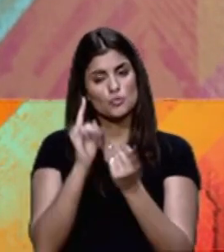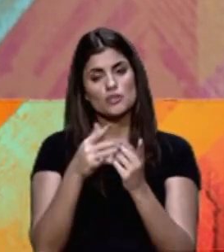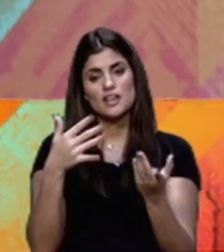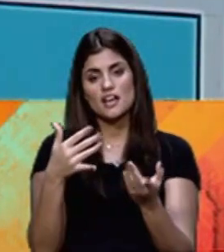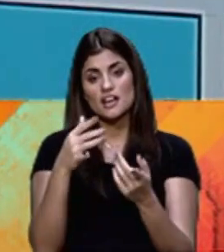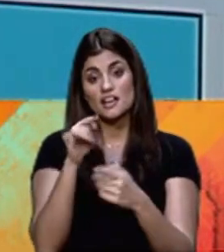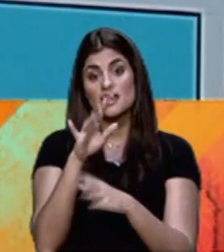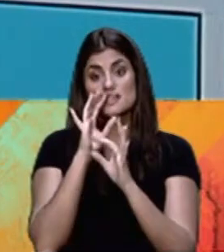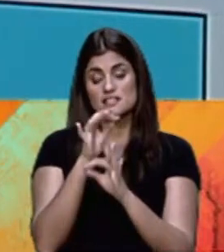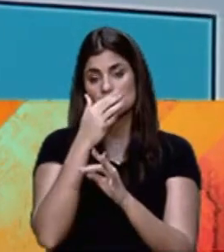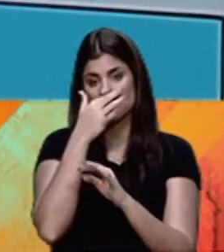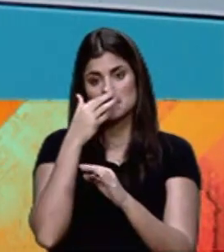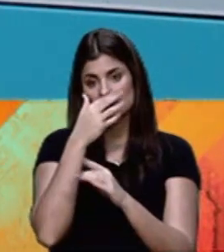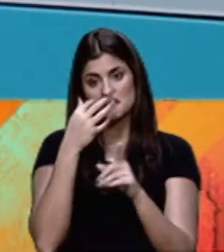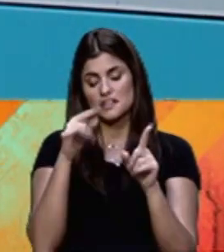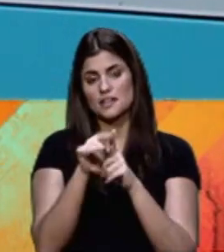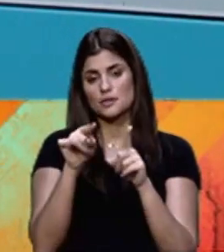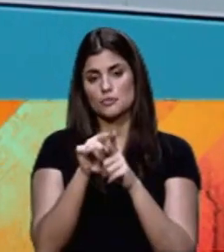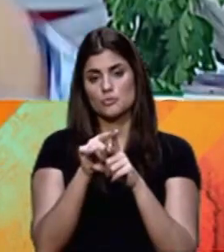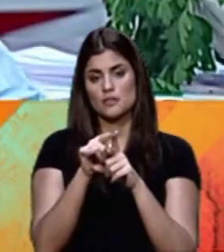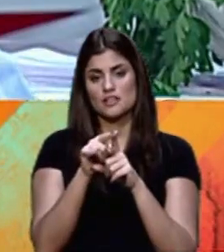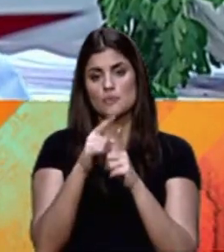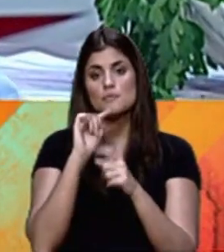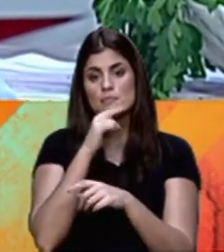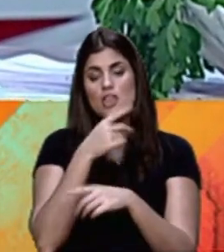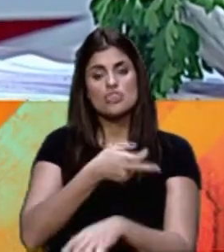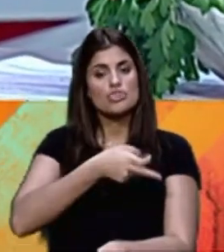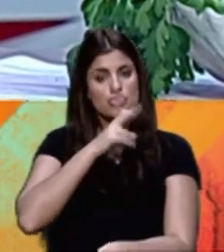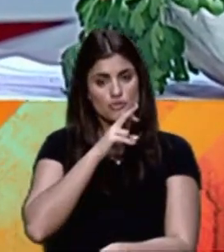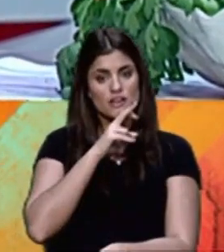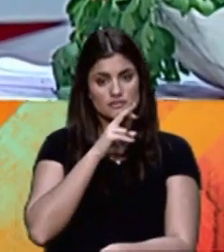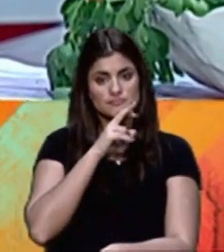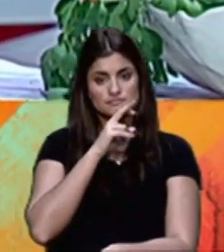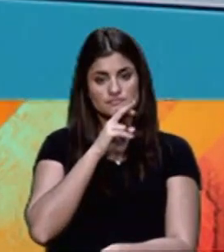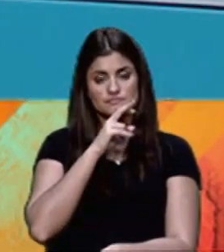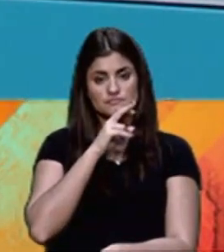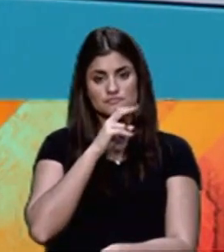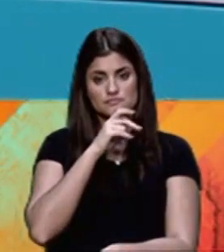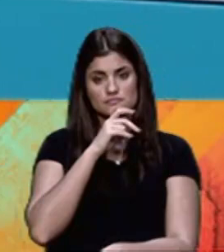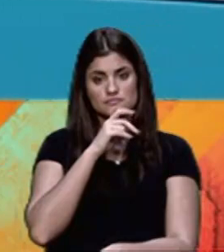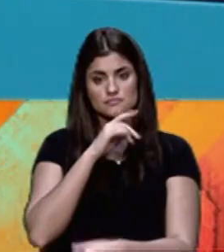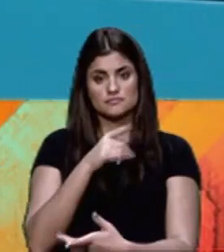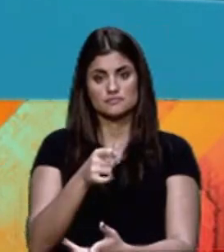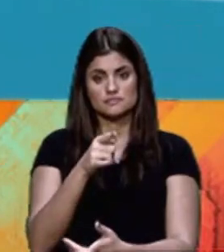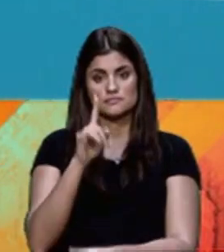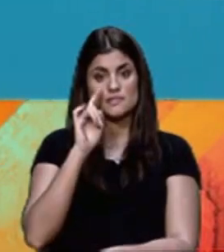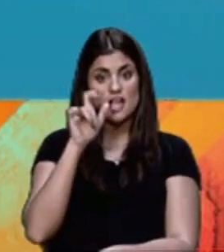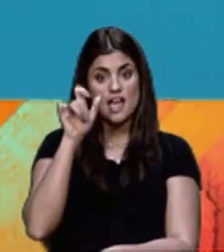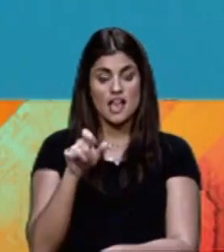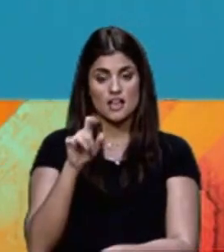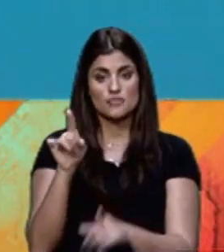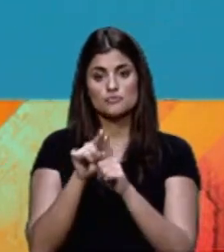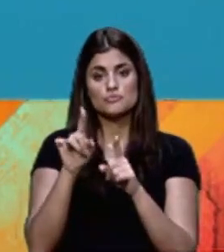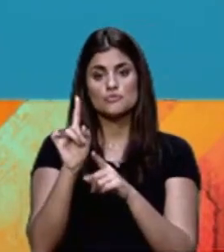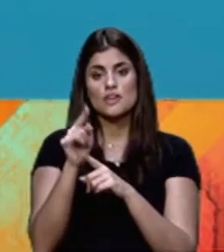para se tornar assim com alguma consistência, é uma pera durinha, não é? É, exatamente, eu tenho aqui um pedacinho, portanto, ela não é aquela pera mole,